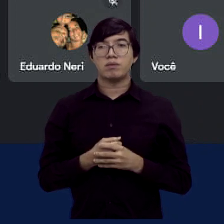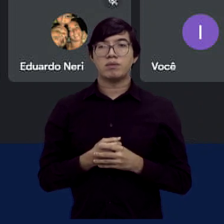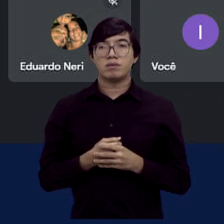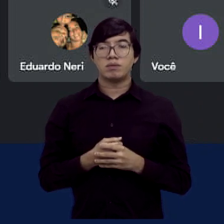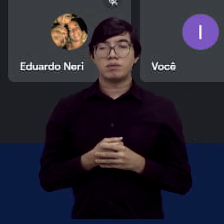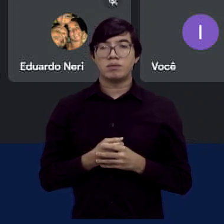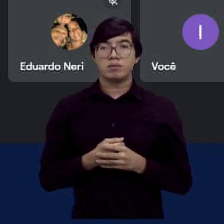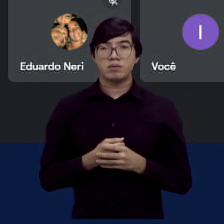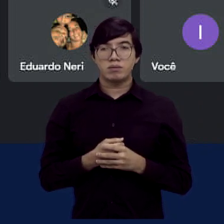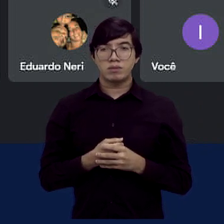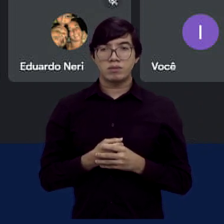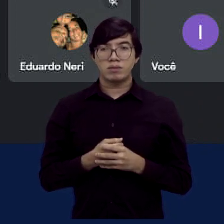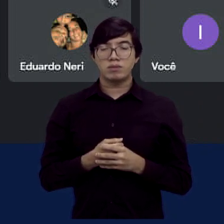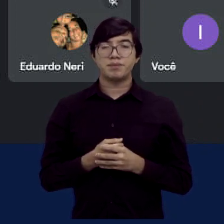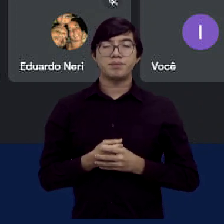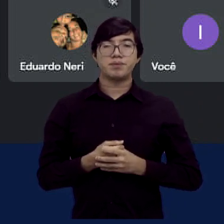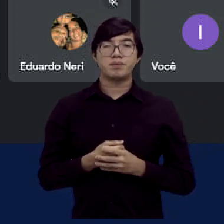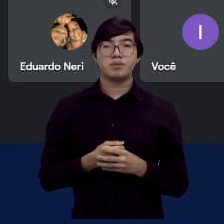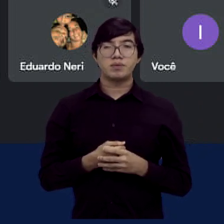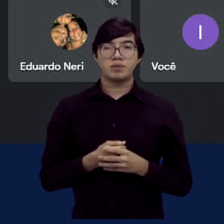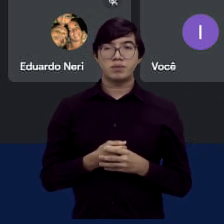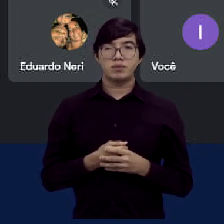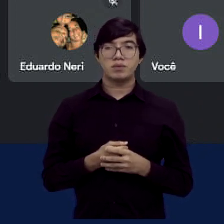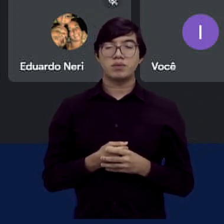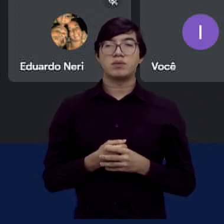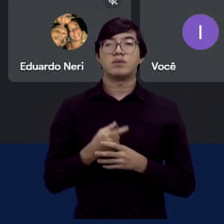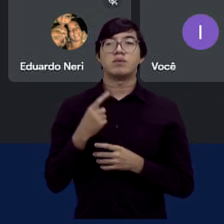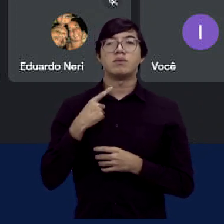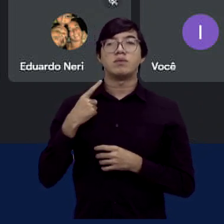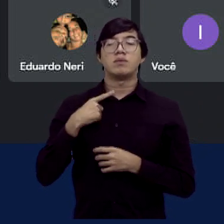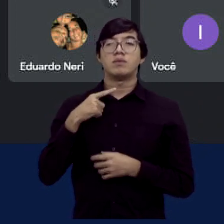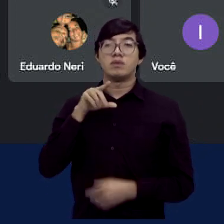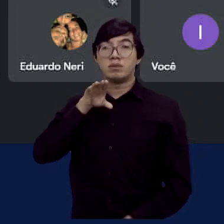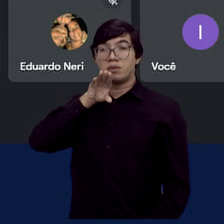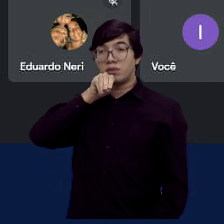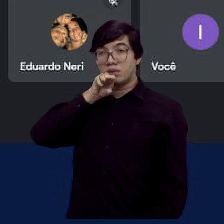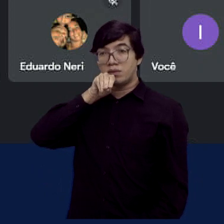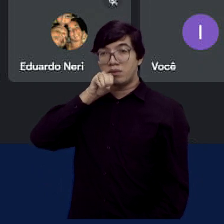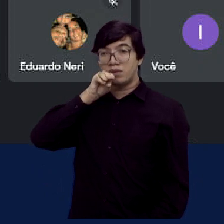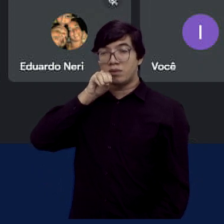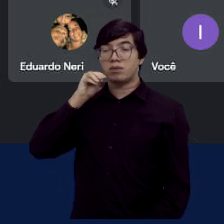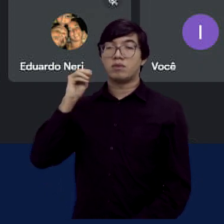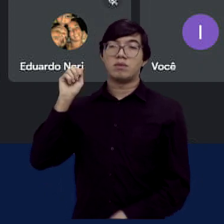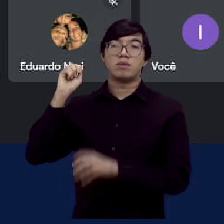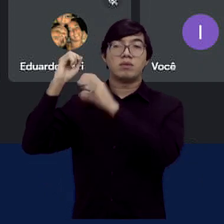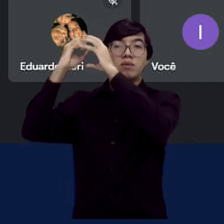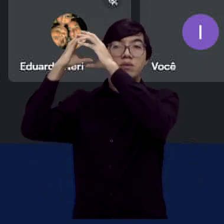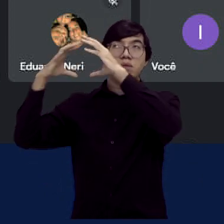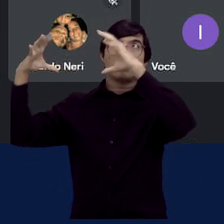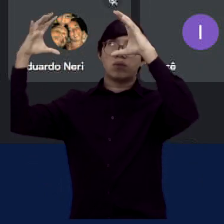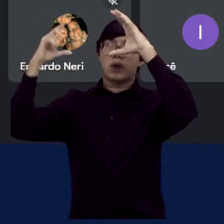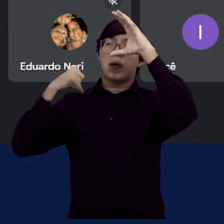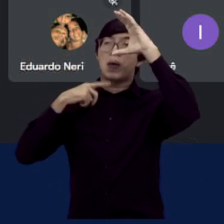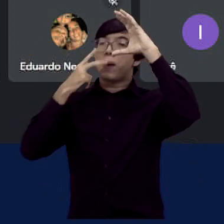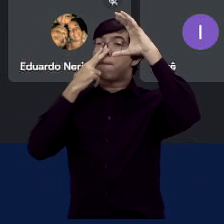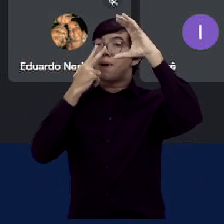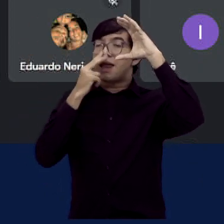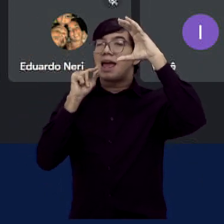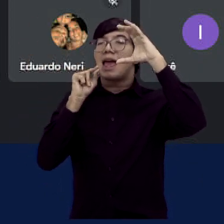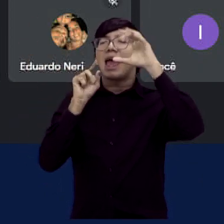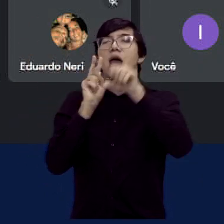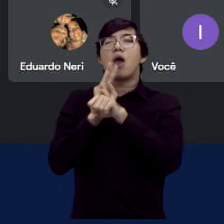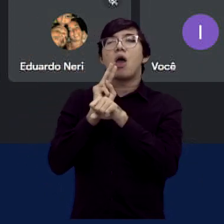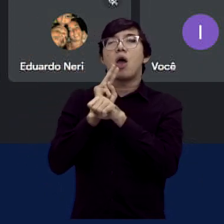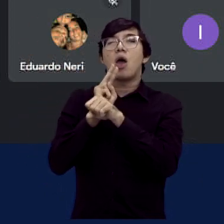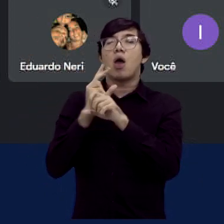Como a gente viu na tira anterior, o balão de fala ali, ele era como se fossem nuvenzinhas. E não tinha